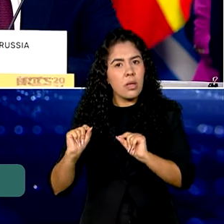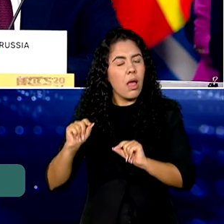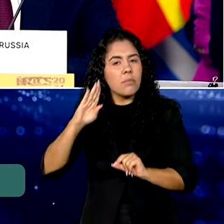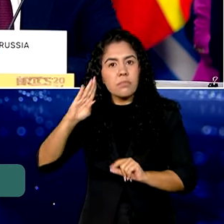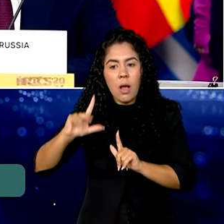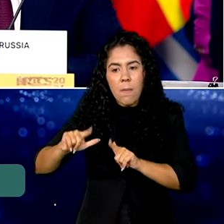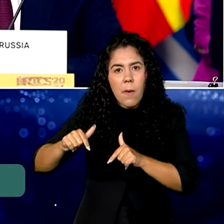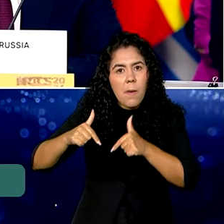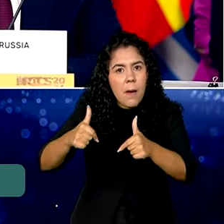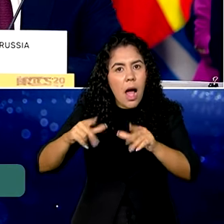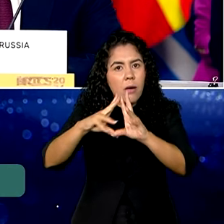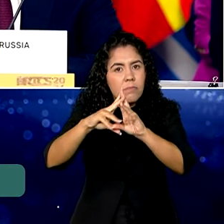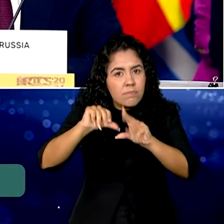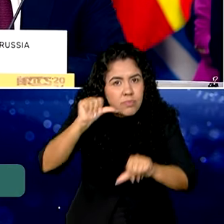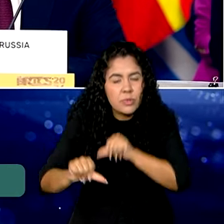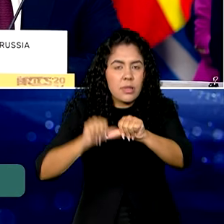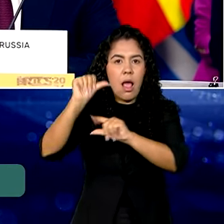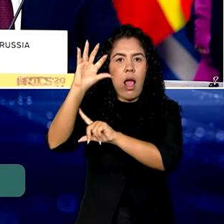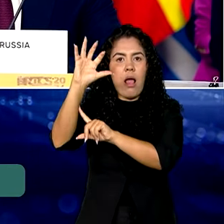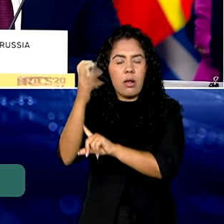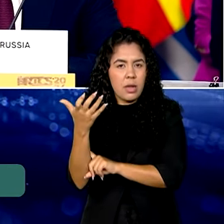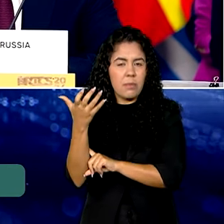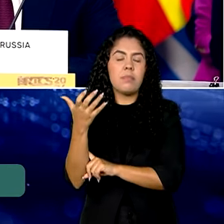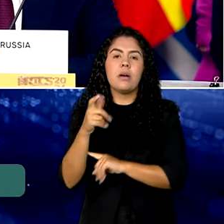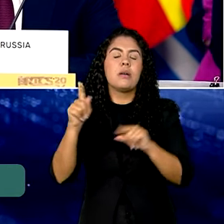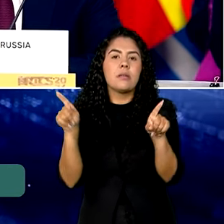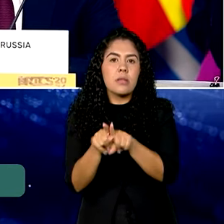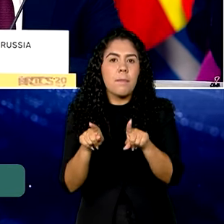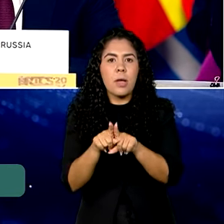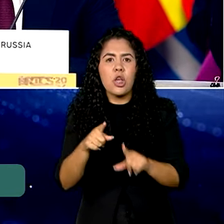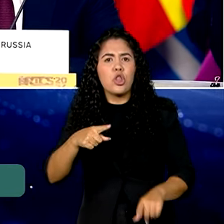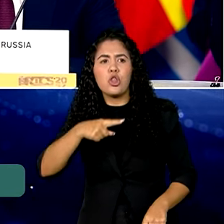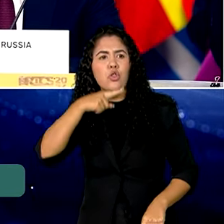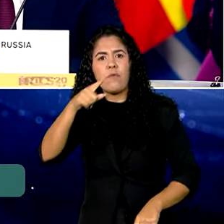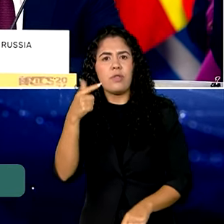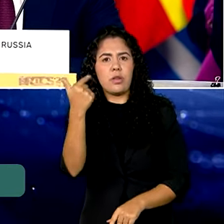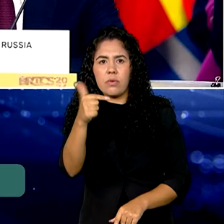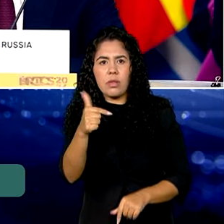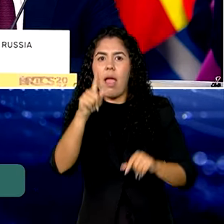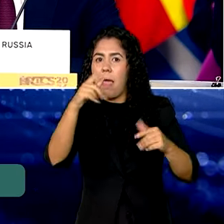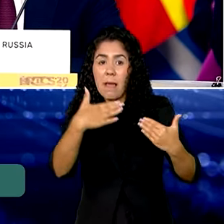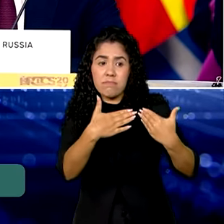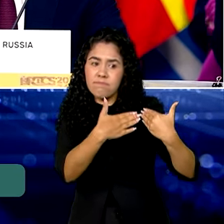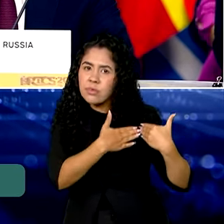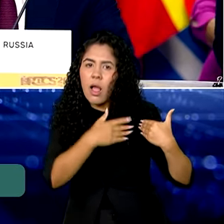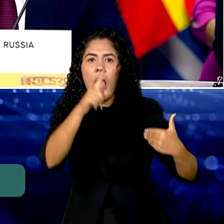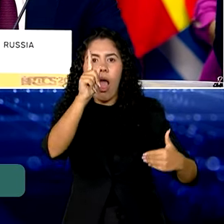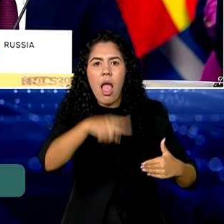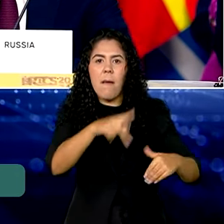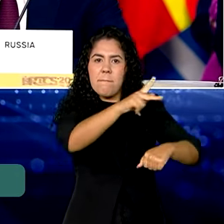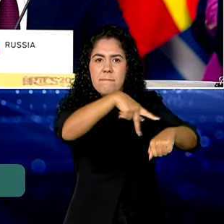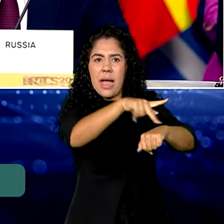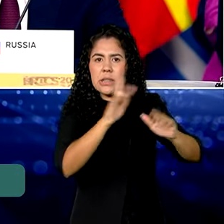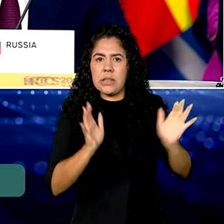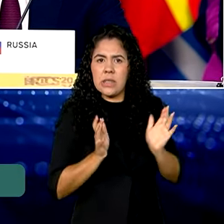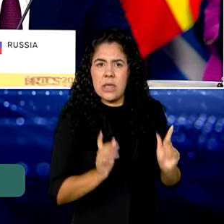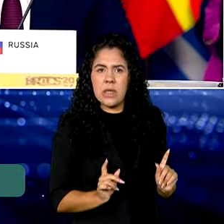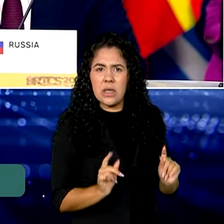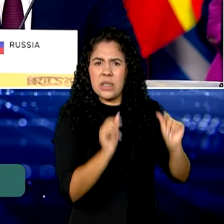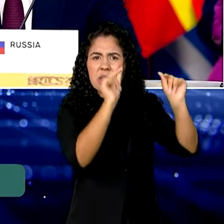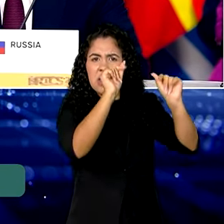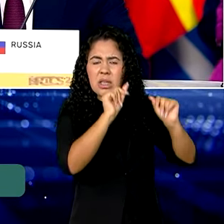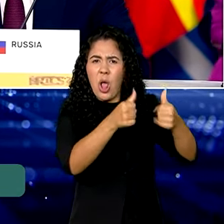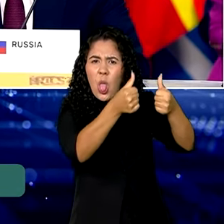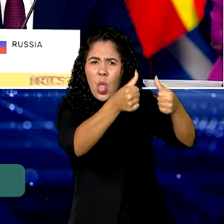doima não háa de que ai responsabilid os países ricos cujo histórico de emissões